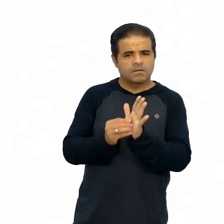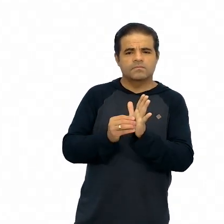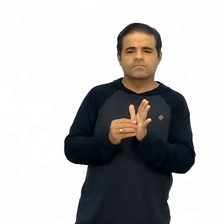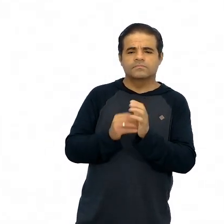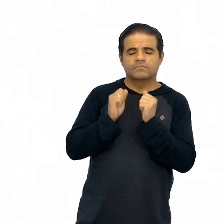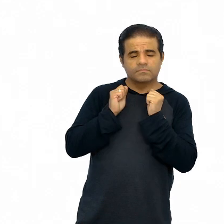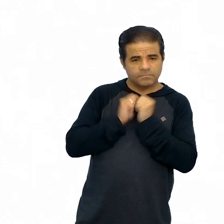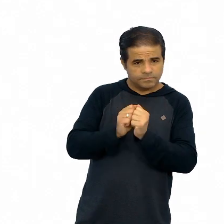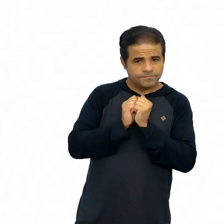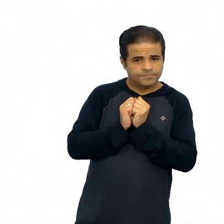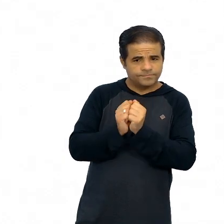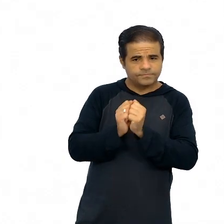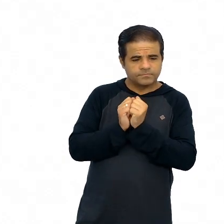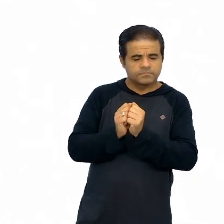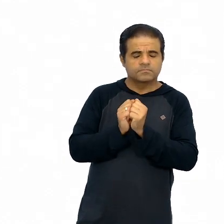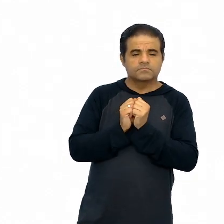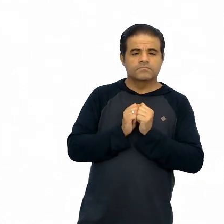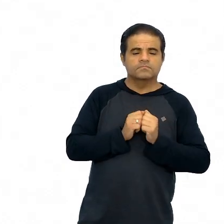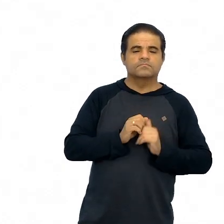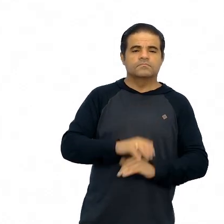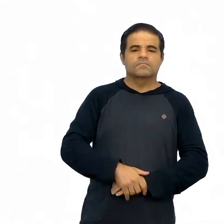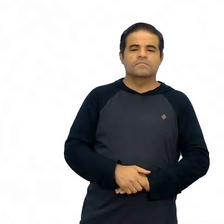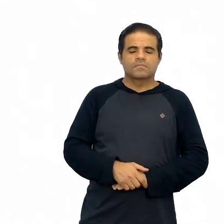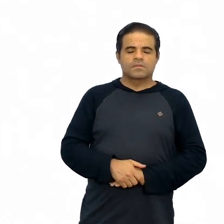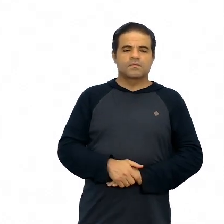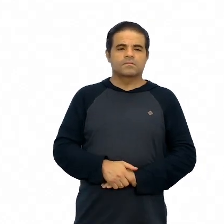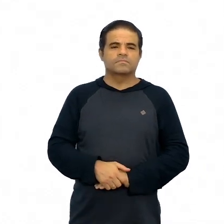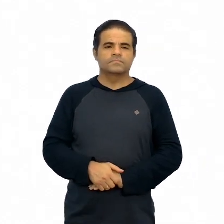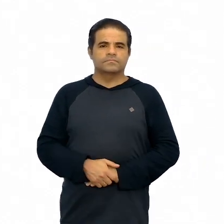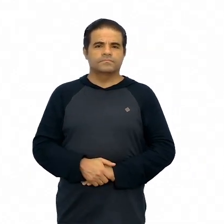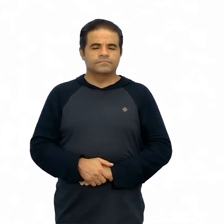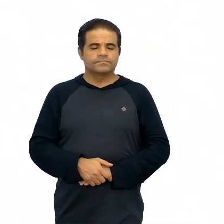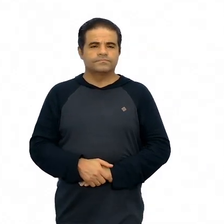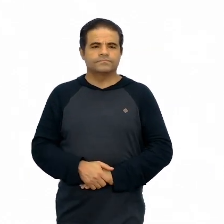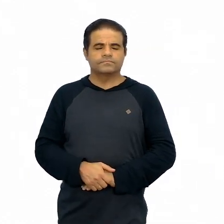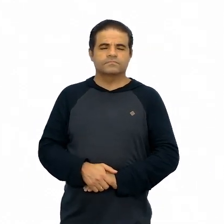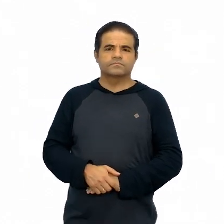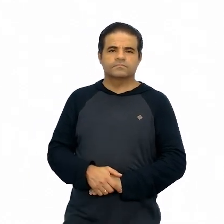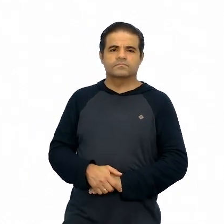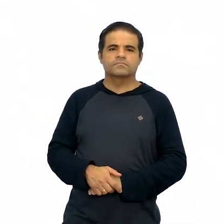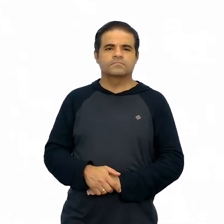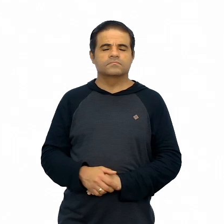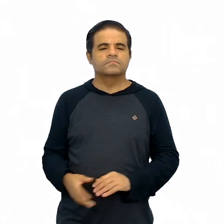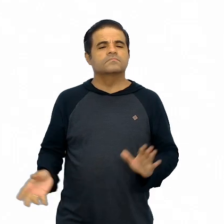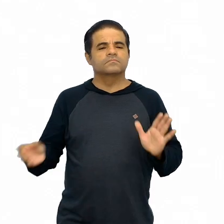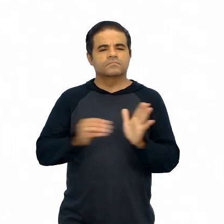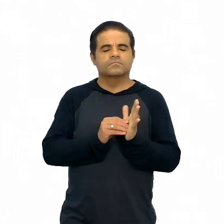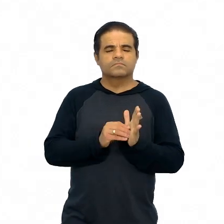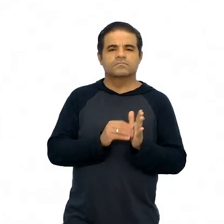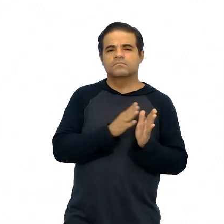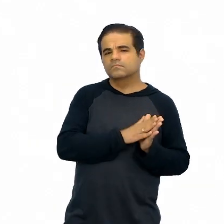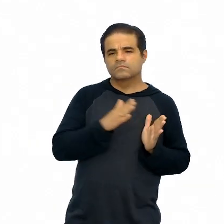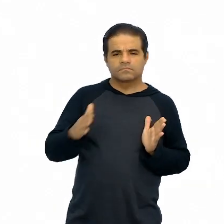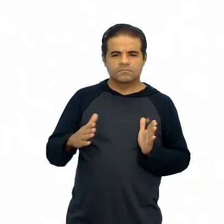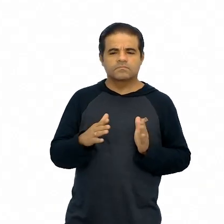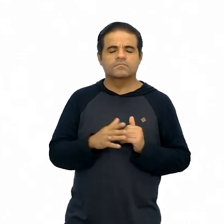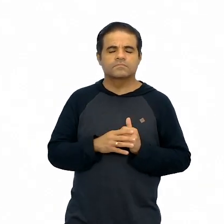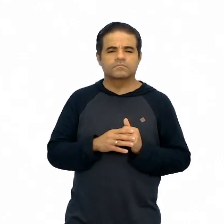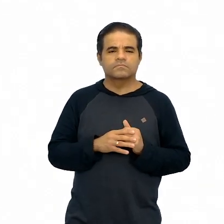lado, isso tudo tem que ser revisto. A aula 7 e 8, como eu já dei um spoiler antes, ela